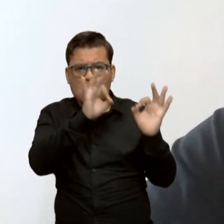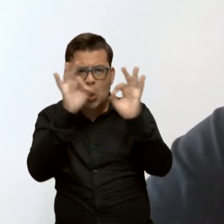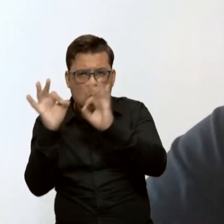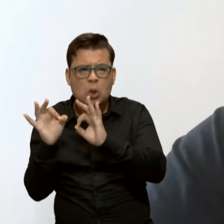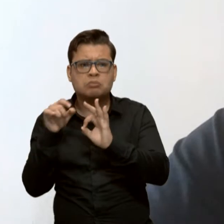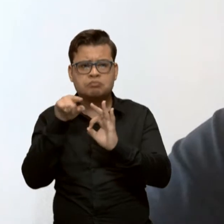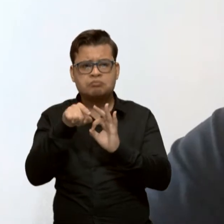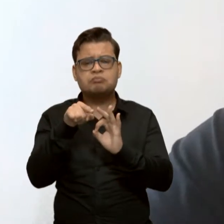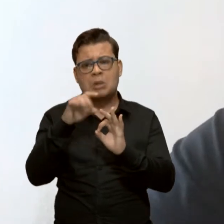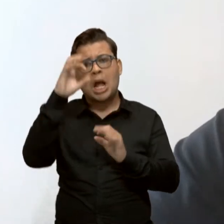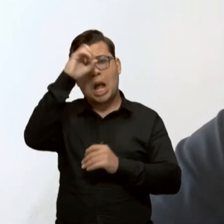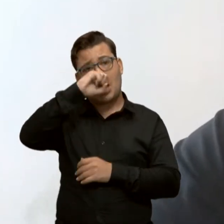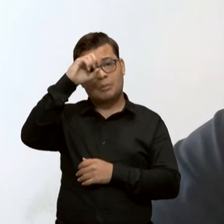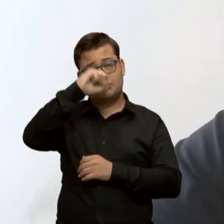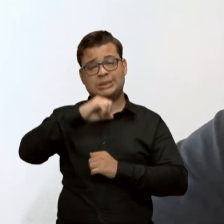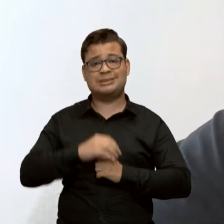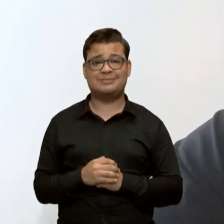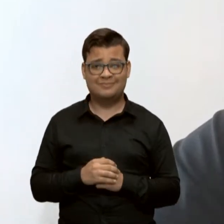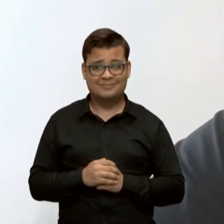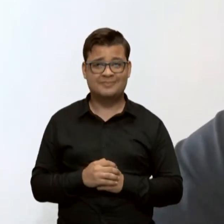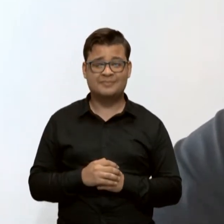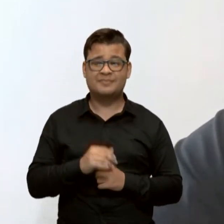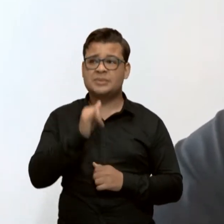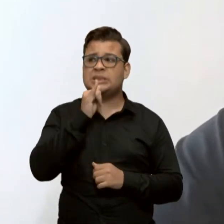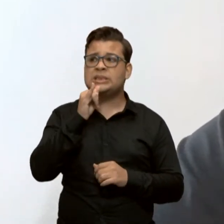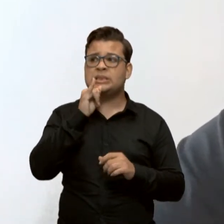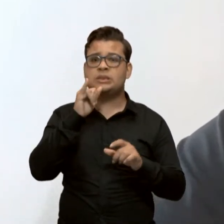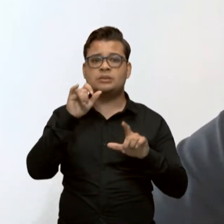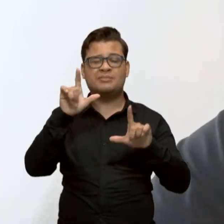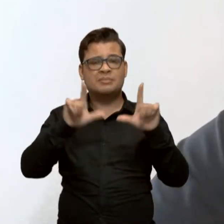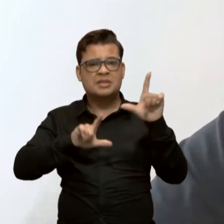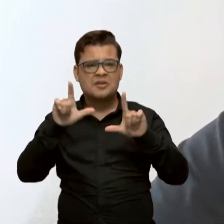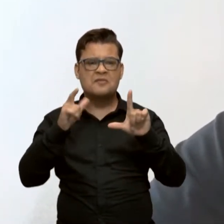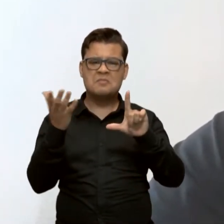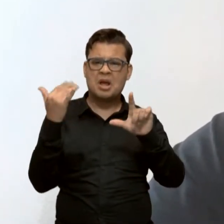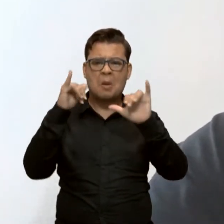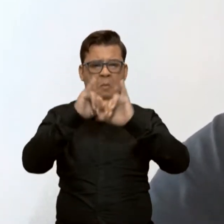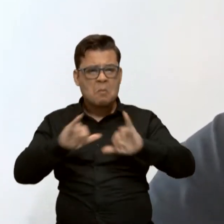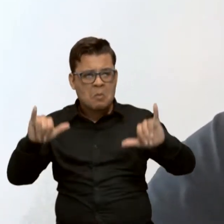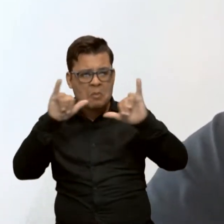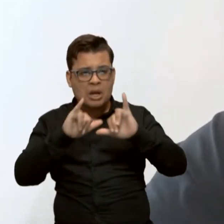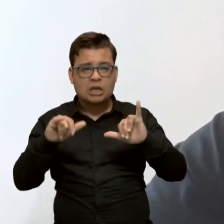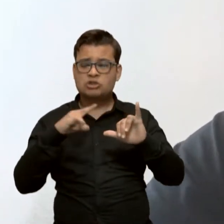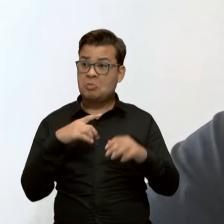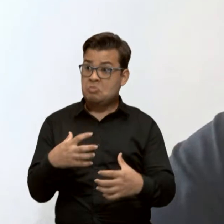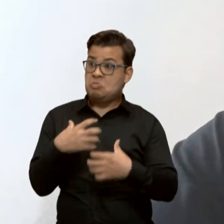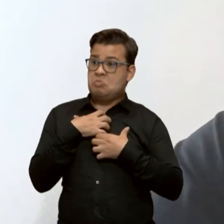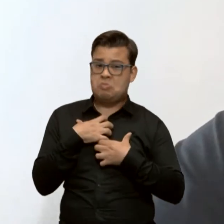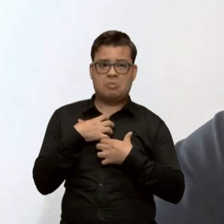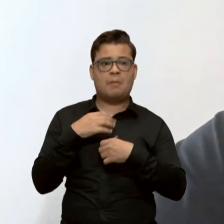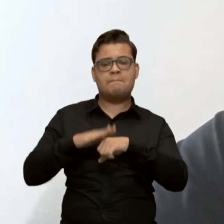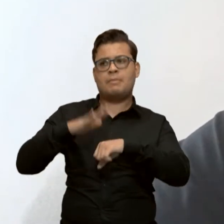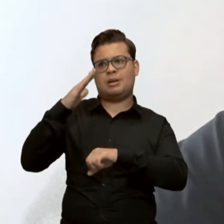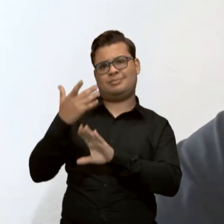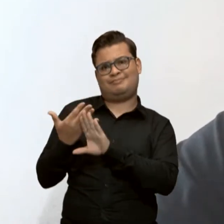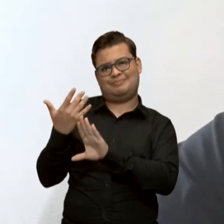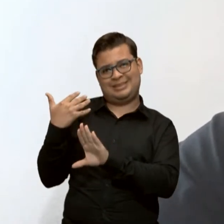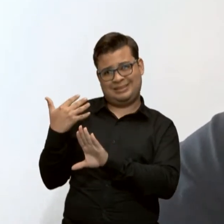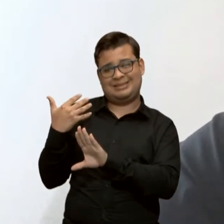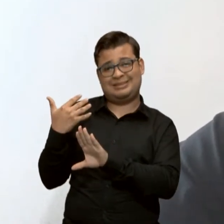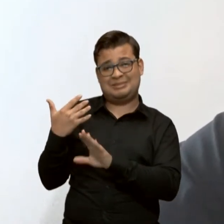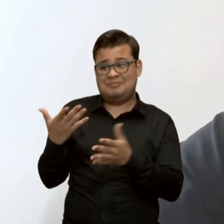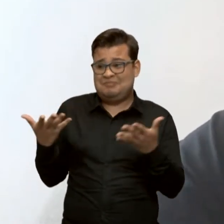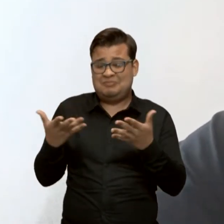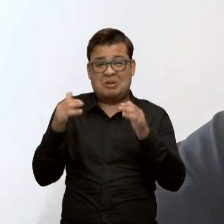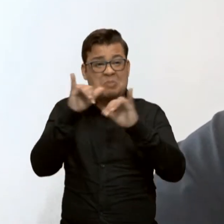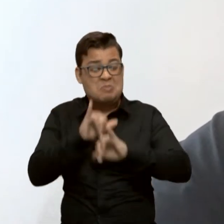mais efeito, ela exercia mais influência 30 anos atrás do que exercia hoje. Então, eu imagino que essas plataformas digitais, daqui a